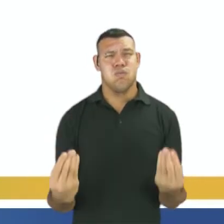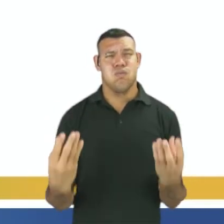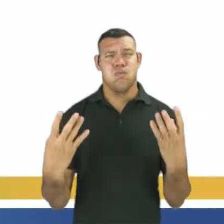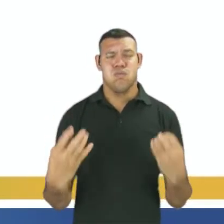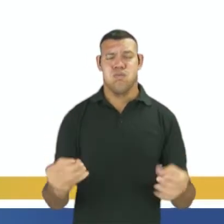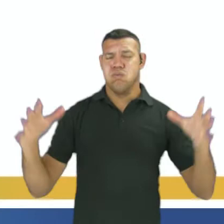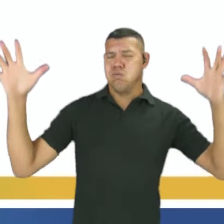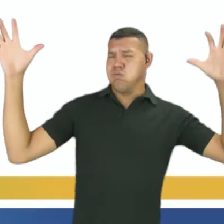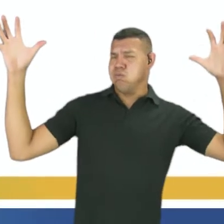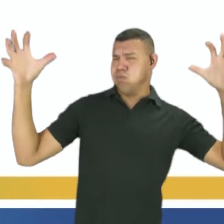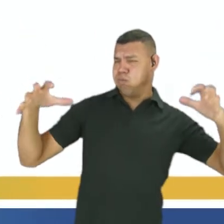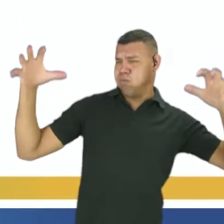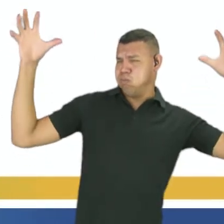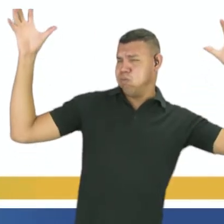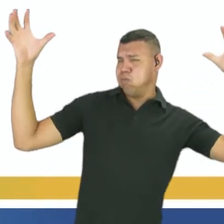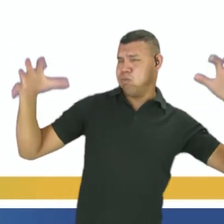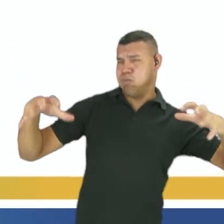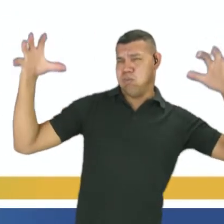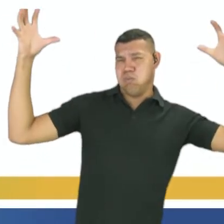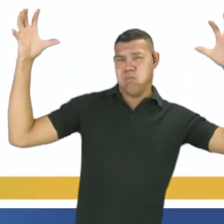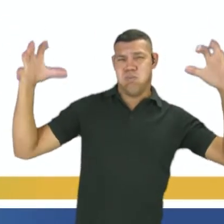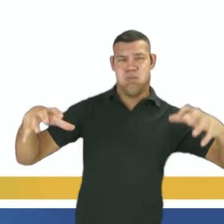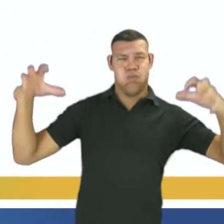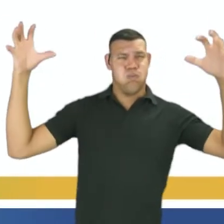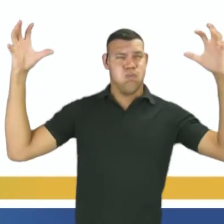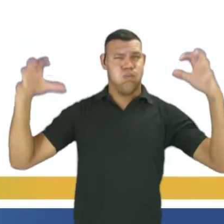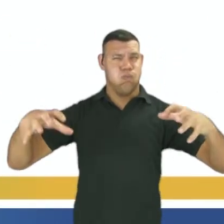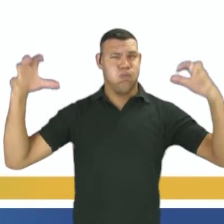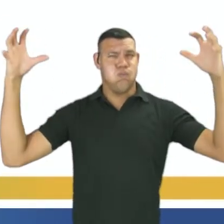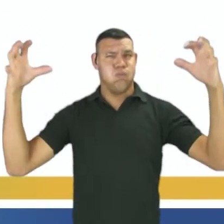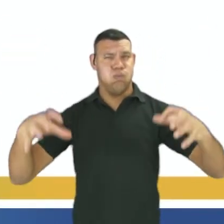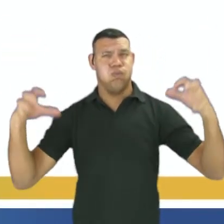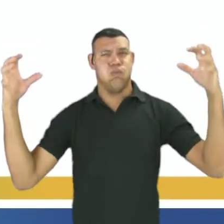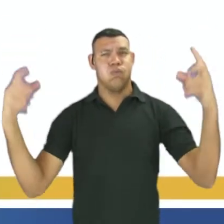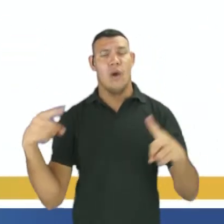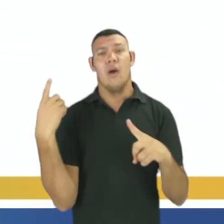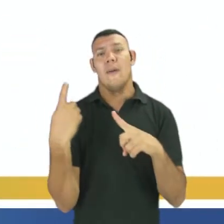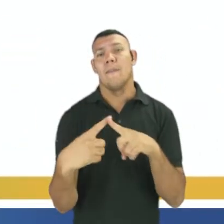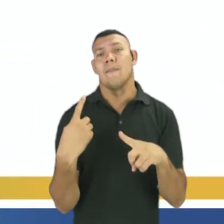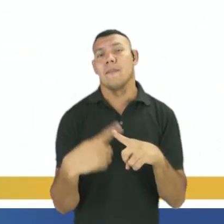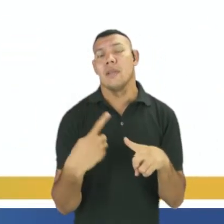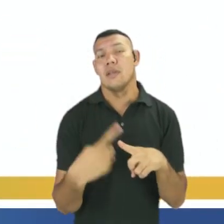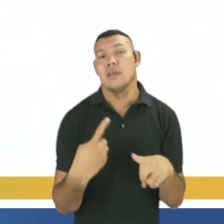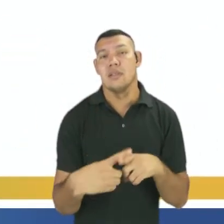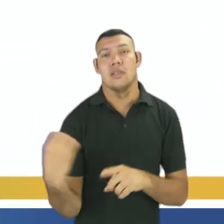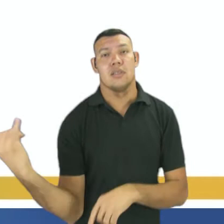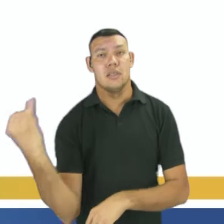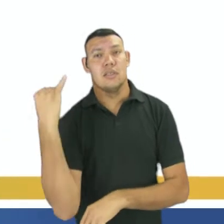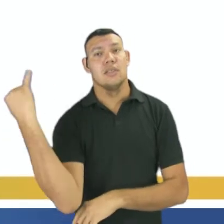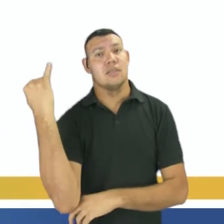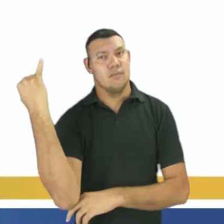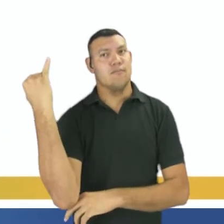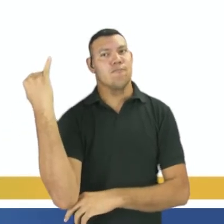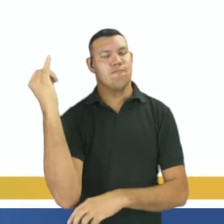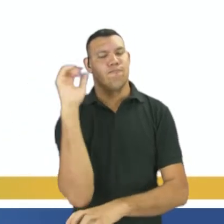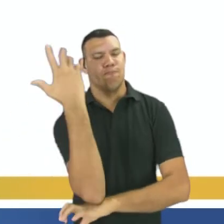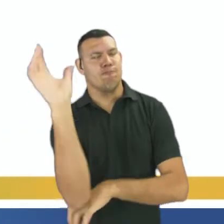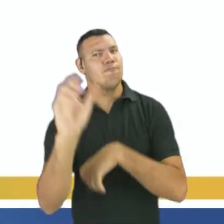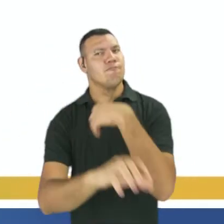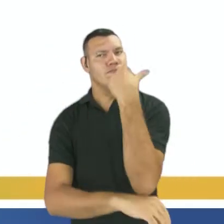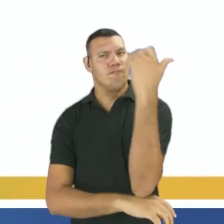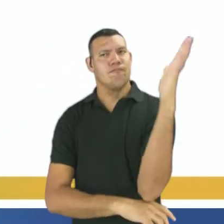Chove muito nessa nessa região nessa Floresta né e isso é muito importante para a questão climática dessa parte dessa floresta